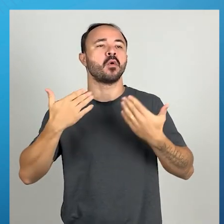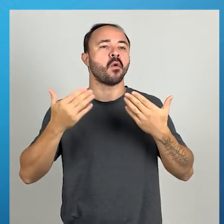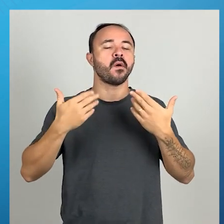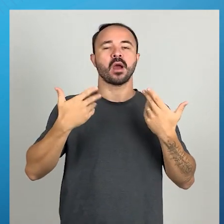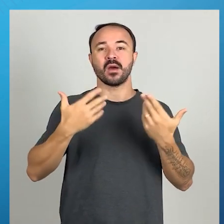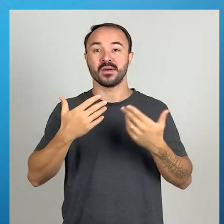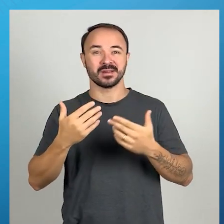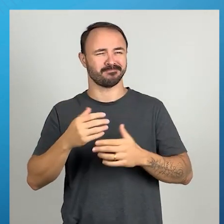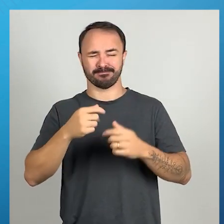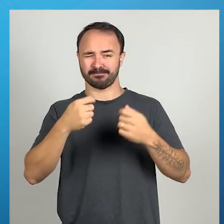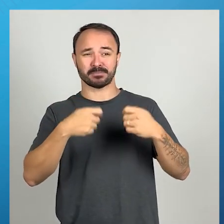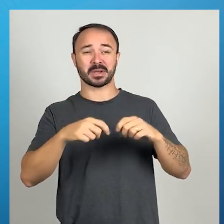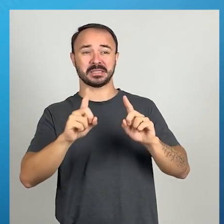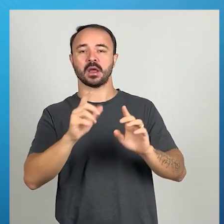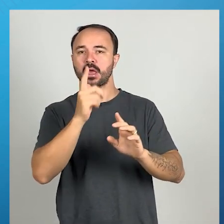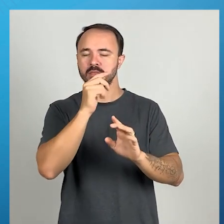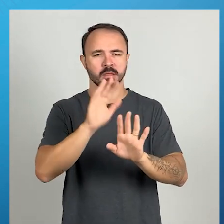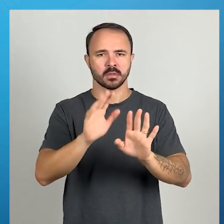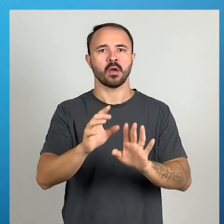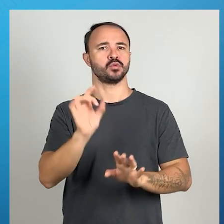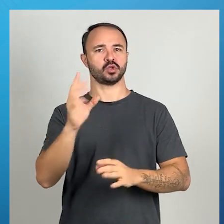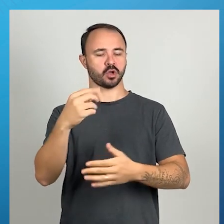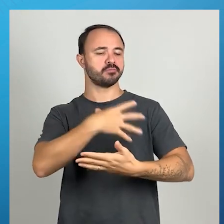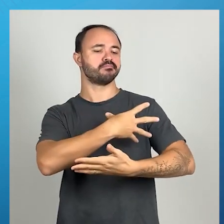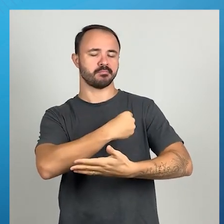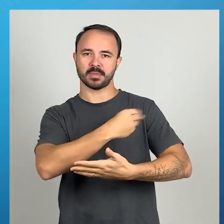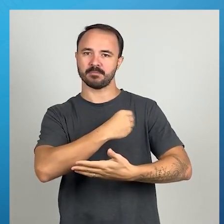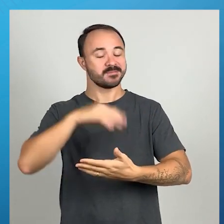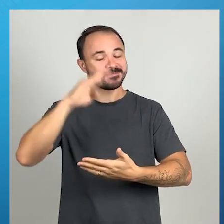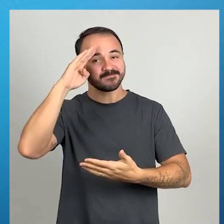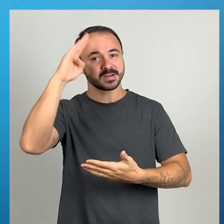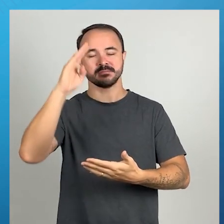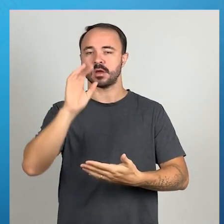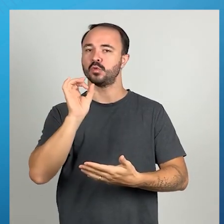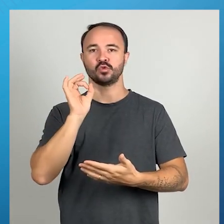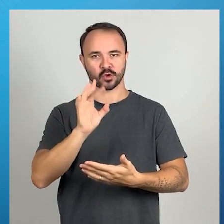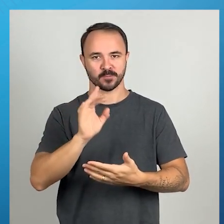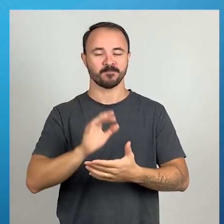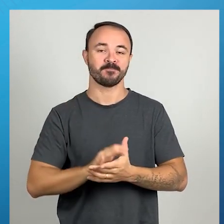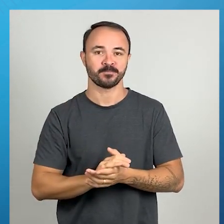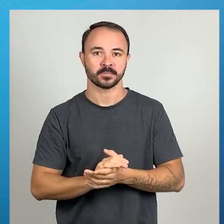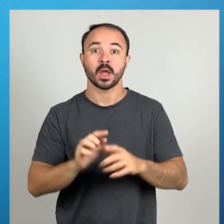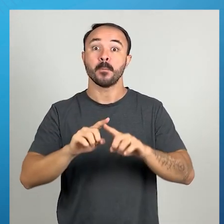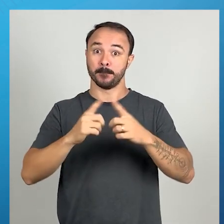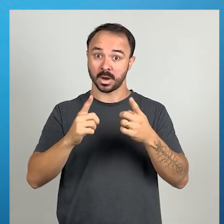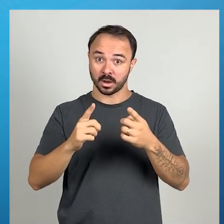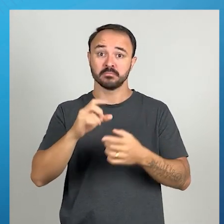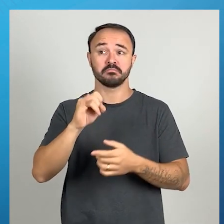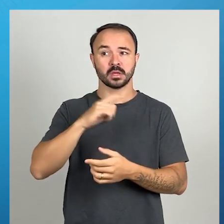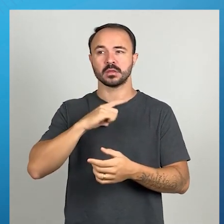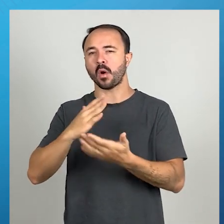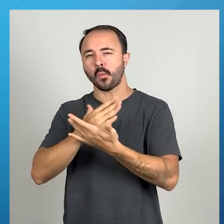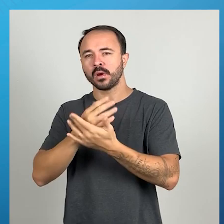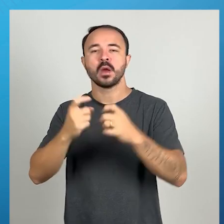meses de vida, o bebê ele precisa se alimentar única e exclusivamente do leite materno, a não ser que por alguma indicação médica